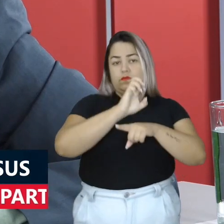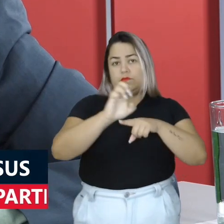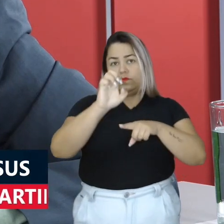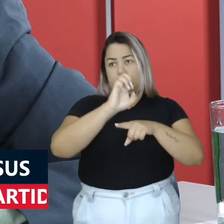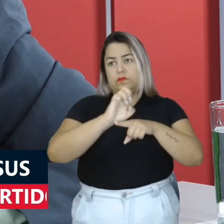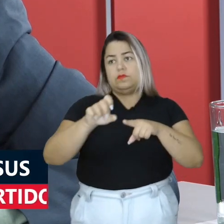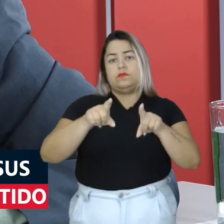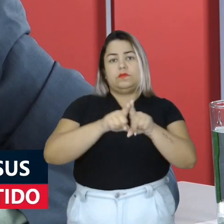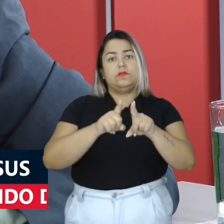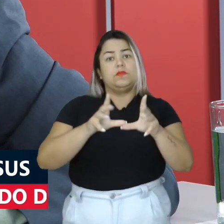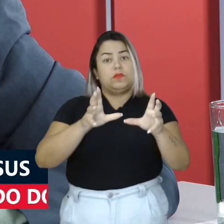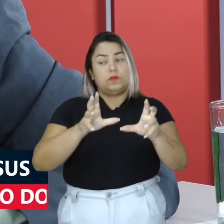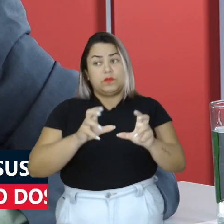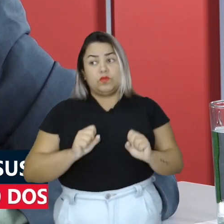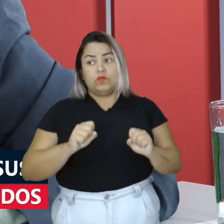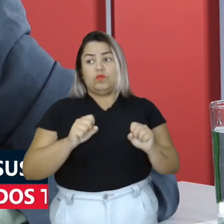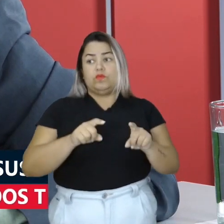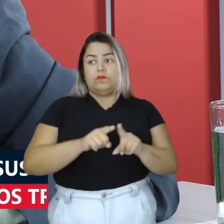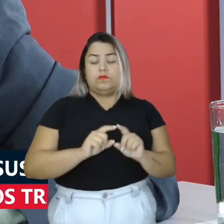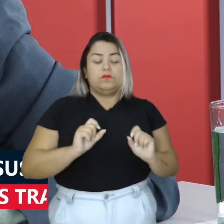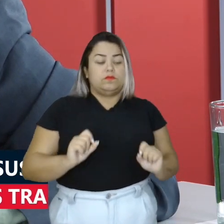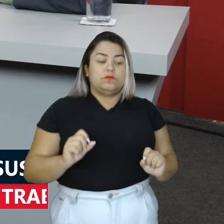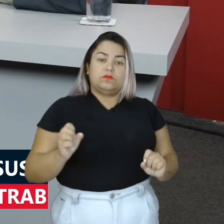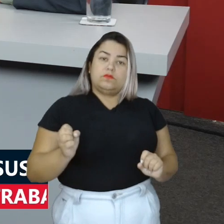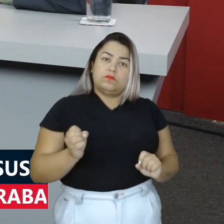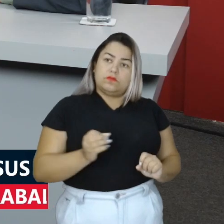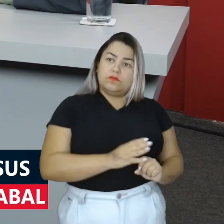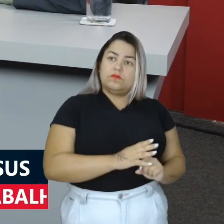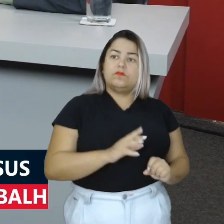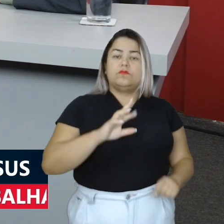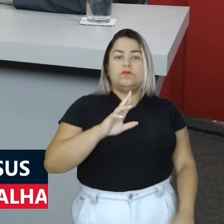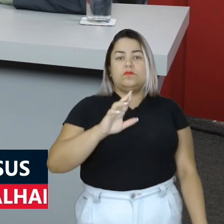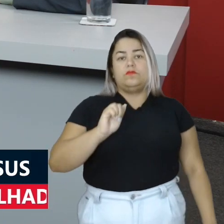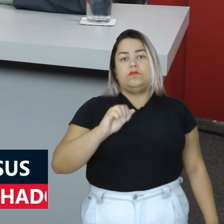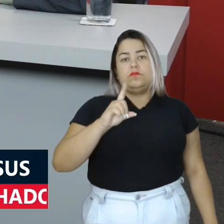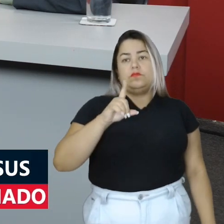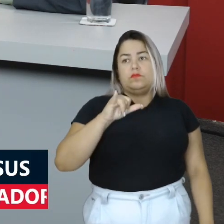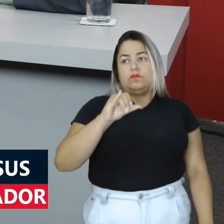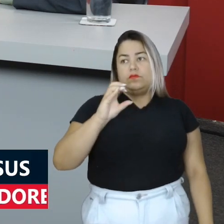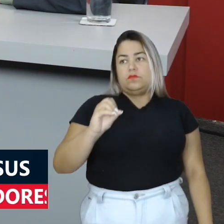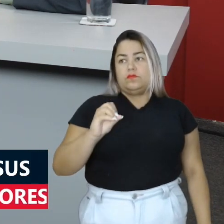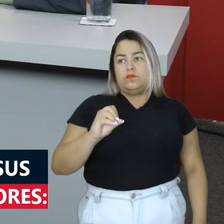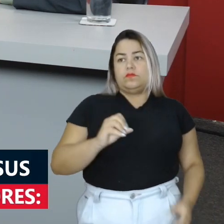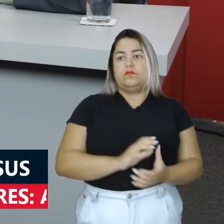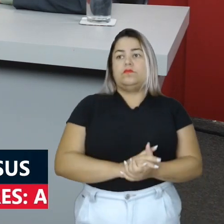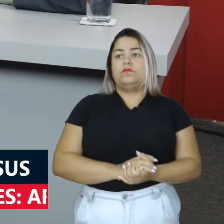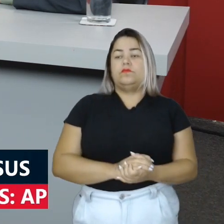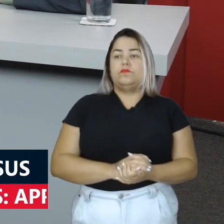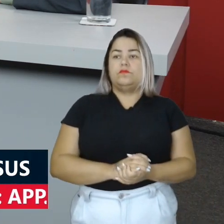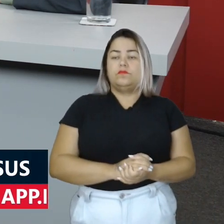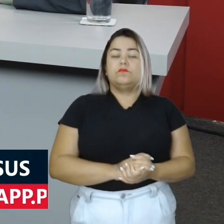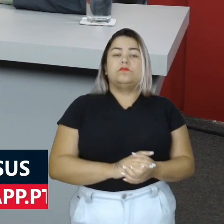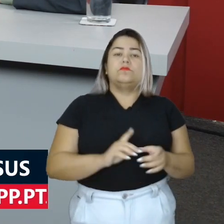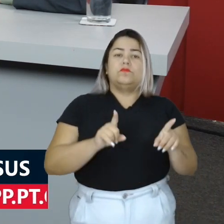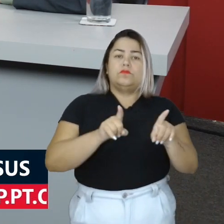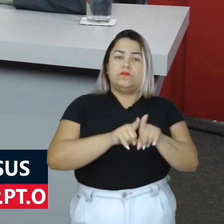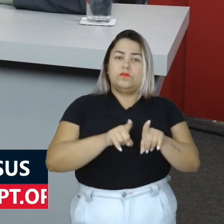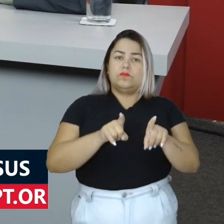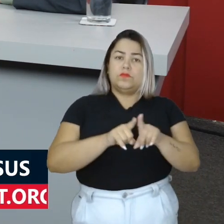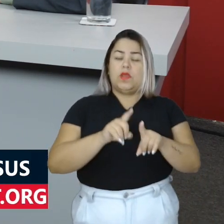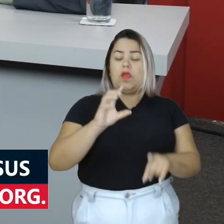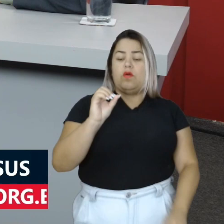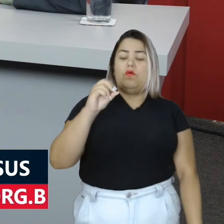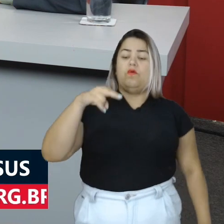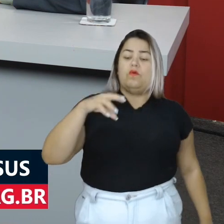a aquisição de novos equipamentos de radioterapia, os aceleradores lineares. É verdade, a oncologia, né, com o passar